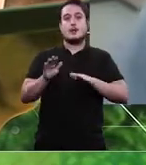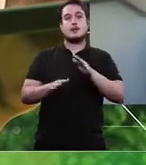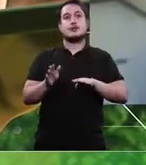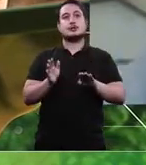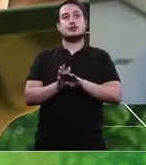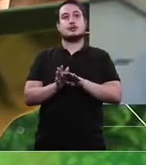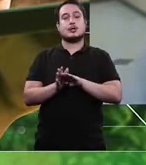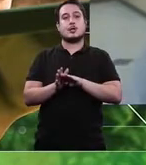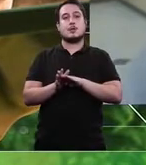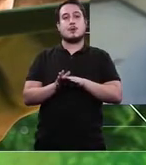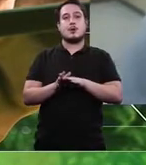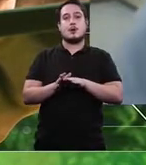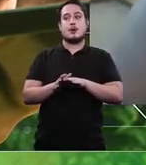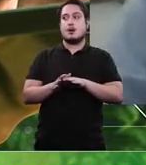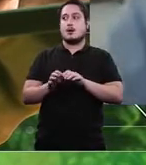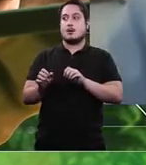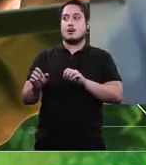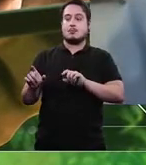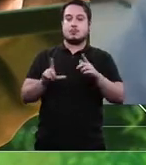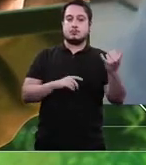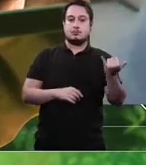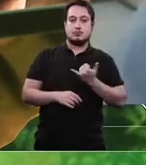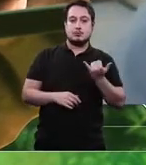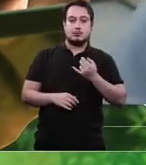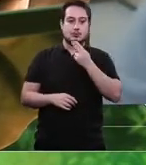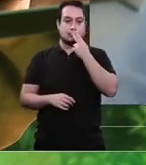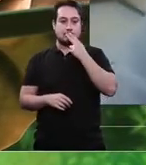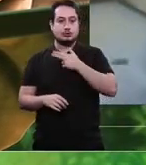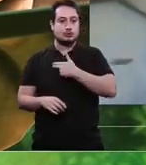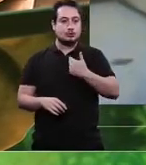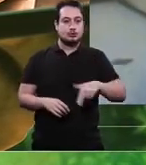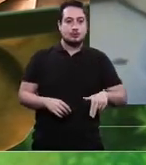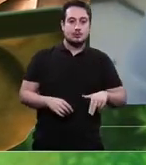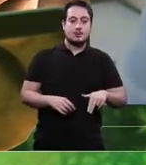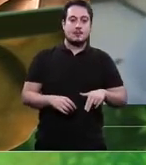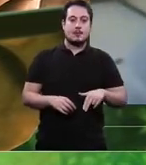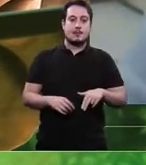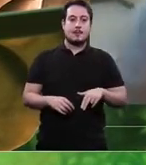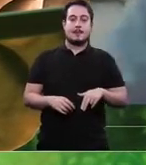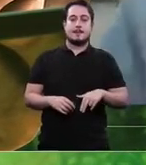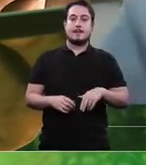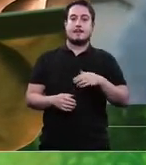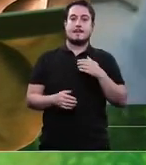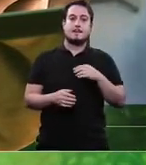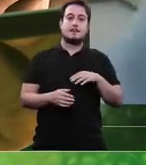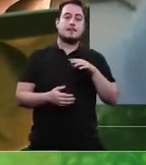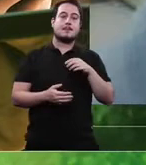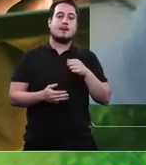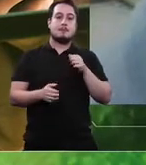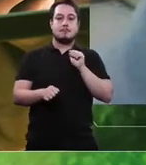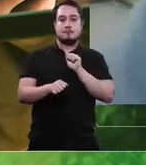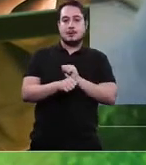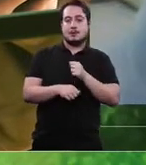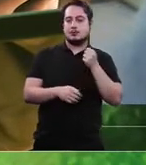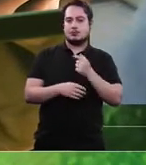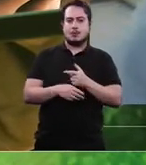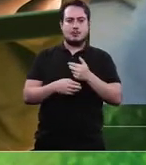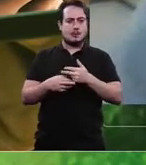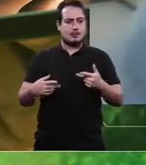da China, chega a notícia da Alemanha, a notícia do foi deixou-se de comprar isso, deixou de comprar aquilo.